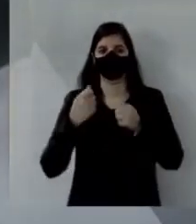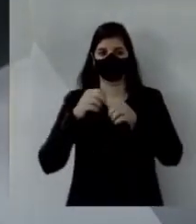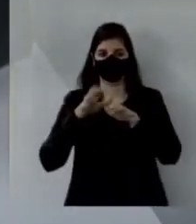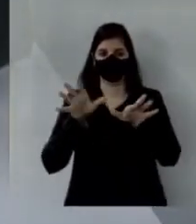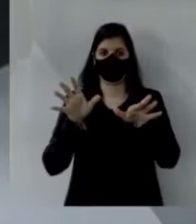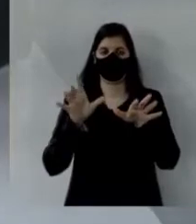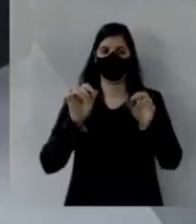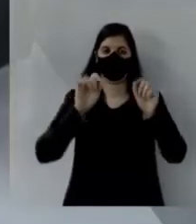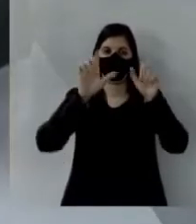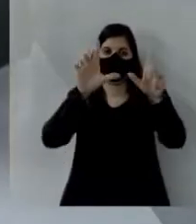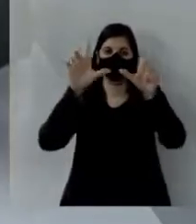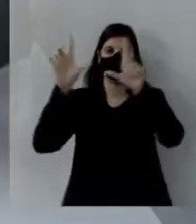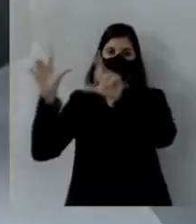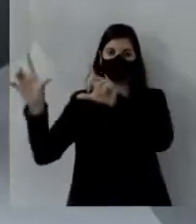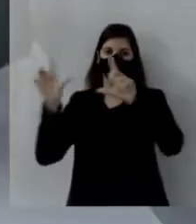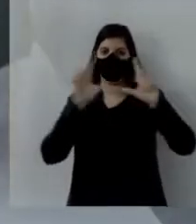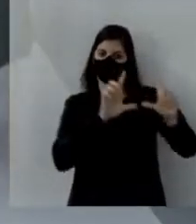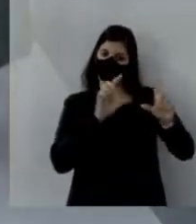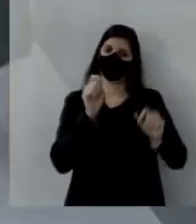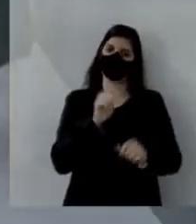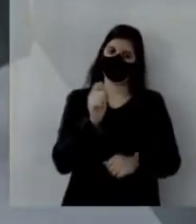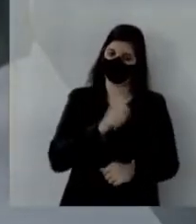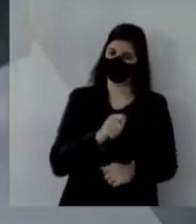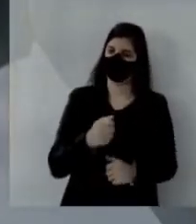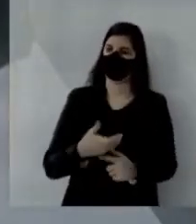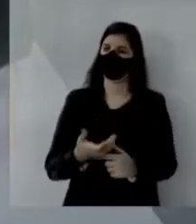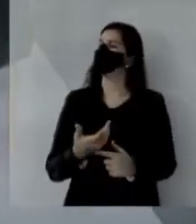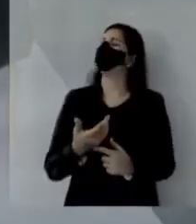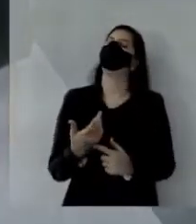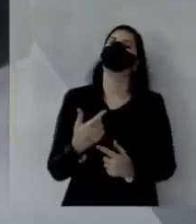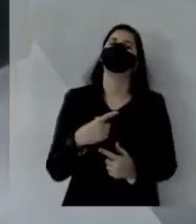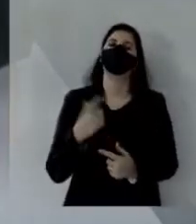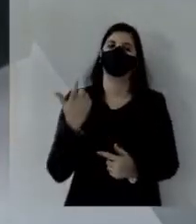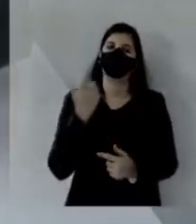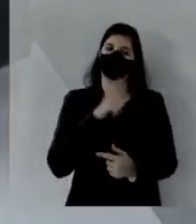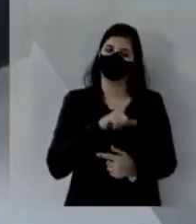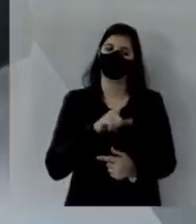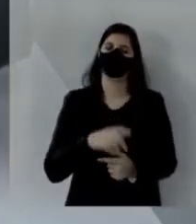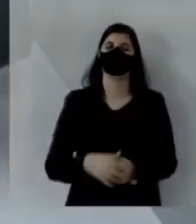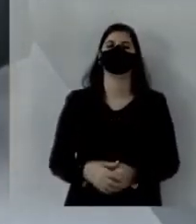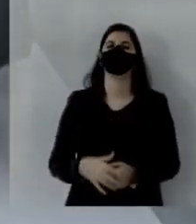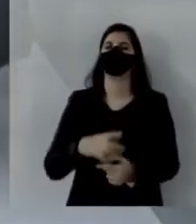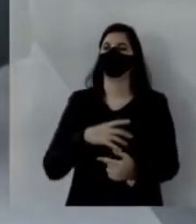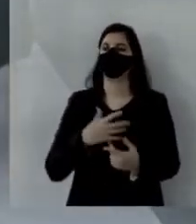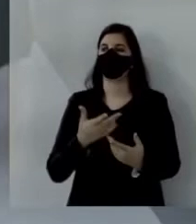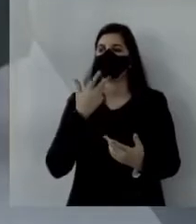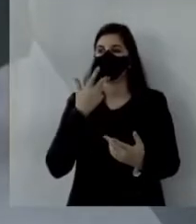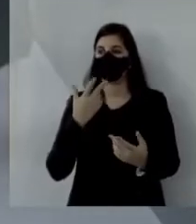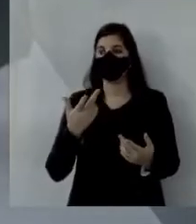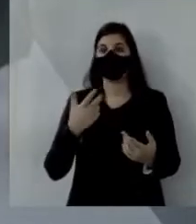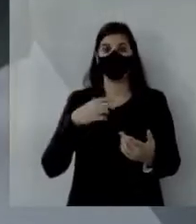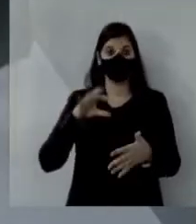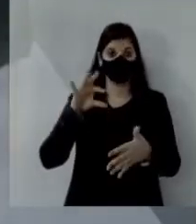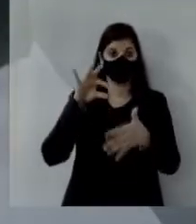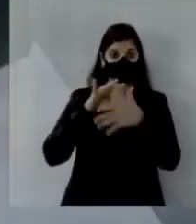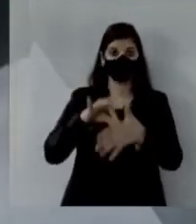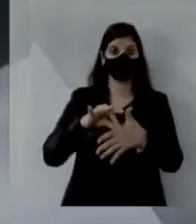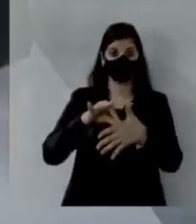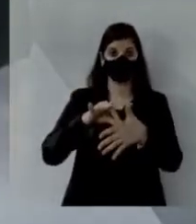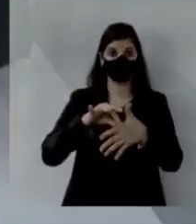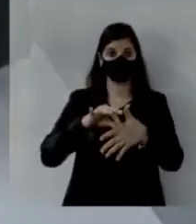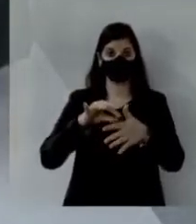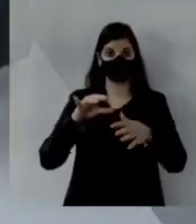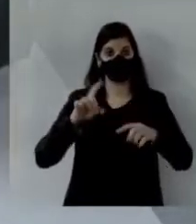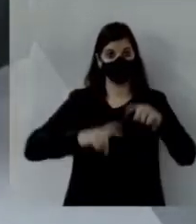de quadros, né? A composição de quadros também pode ser feita. Então, com a maquete física, o nosso cliente